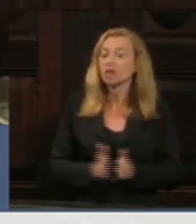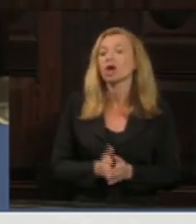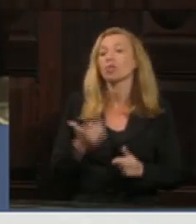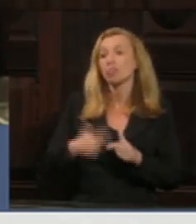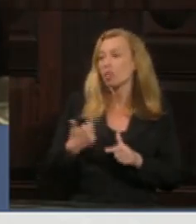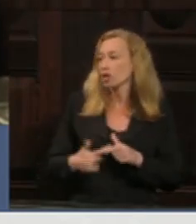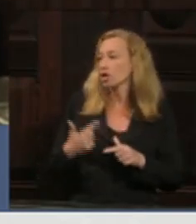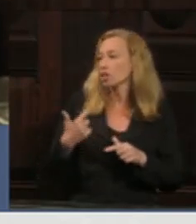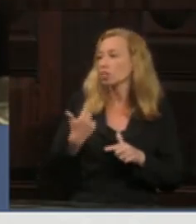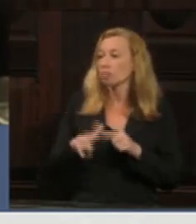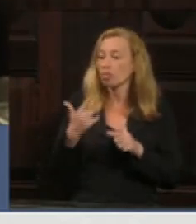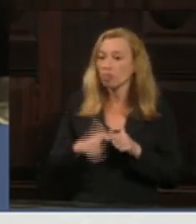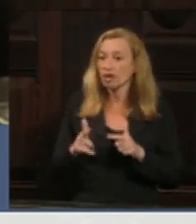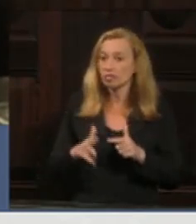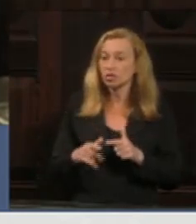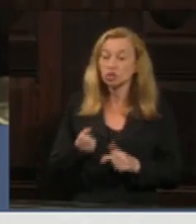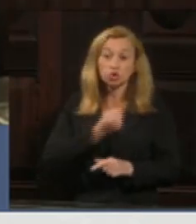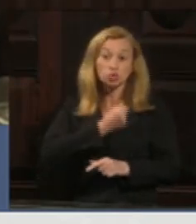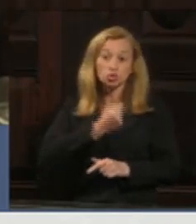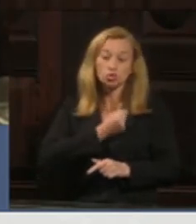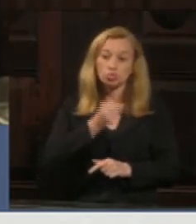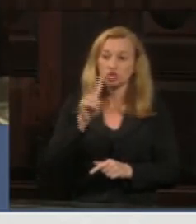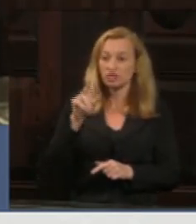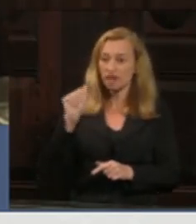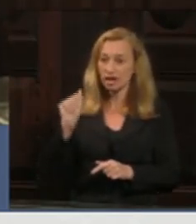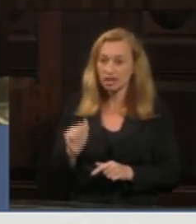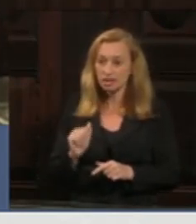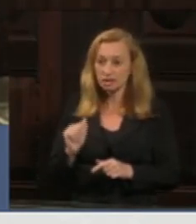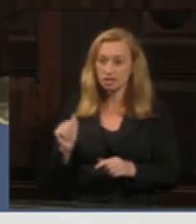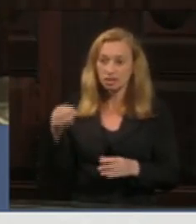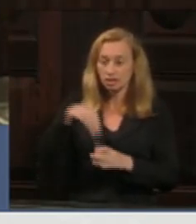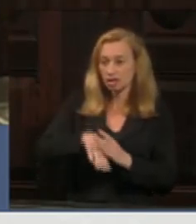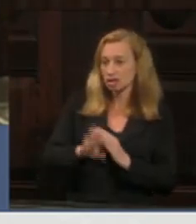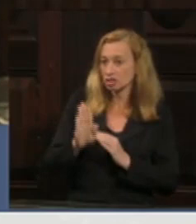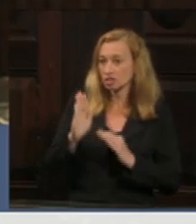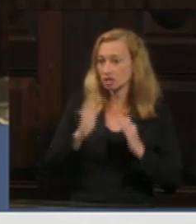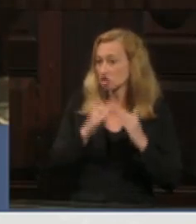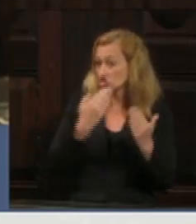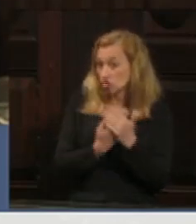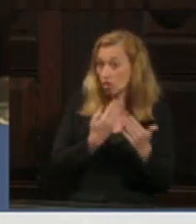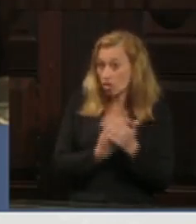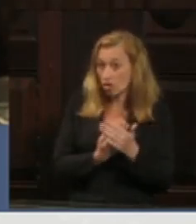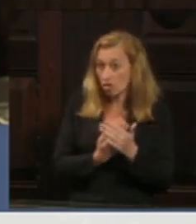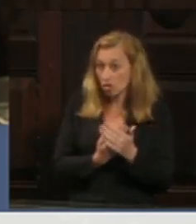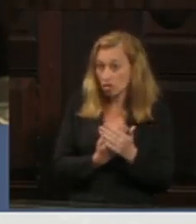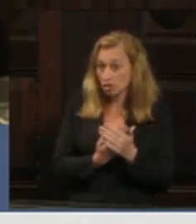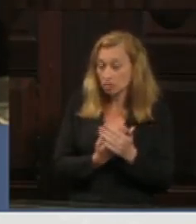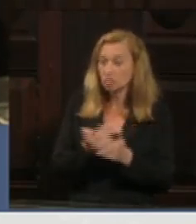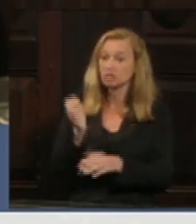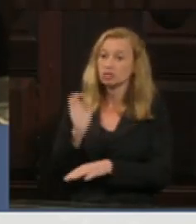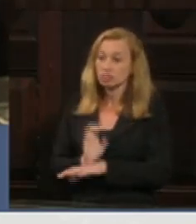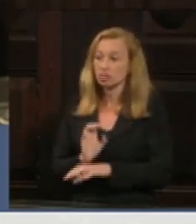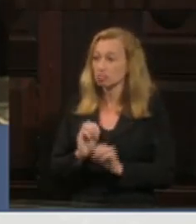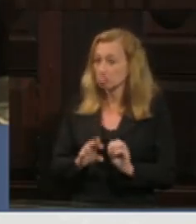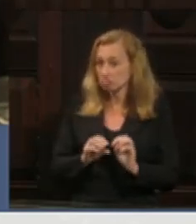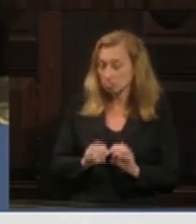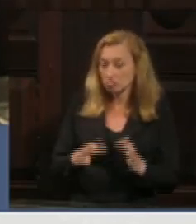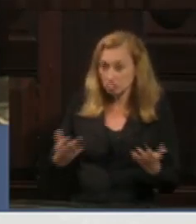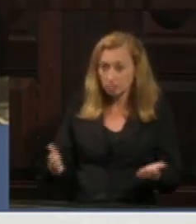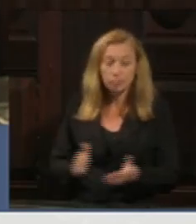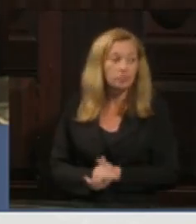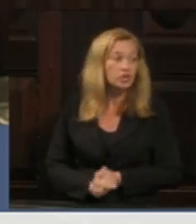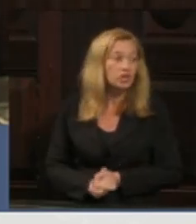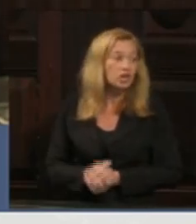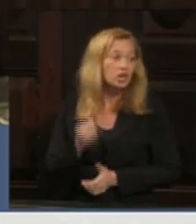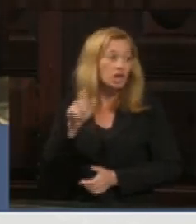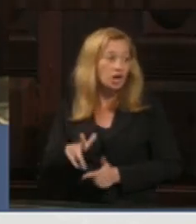problema do déficit de vagas, da demanda represada por vagas na rede estadual de educação, não é um